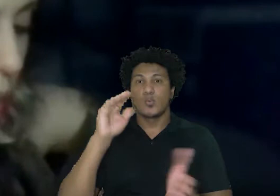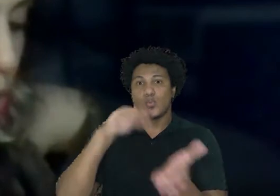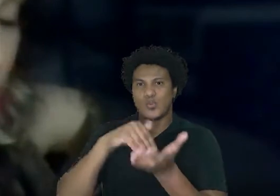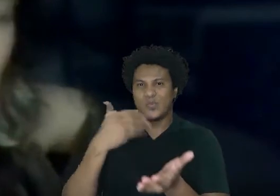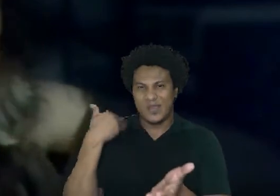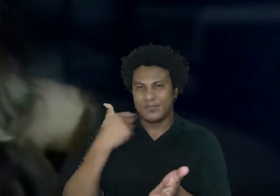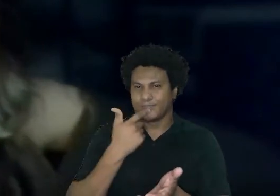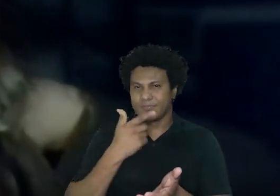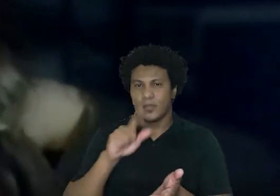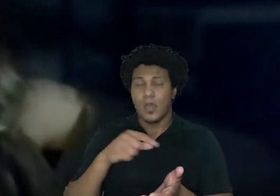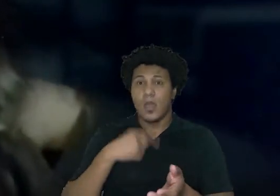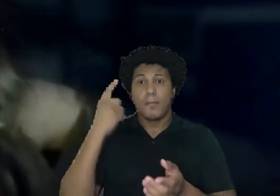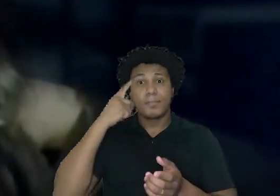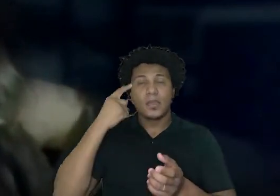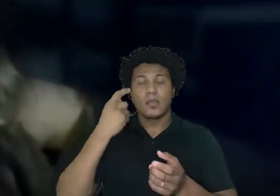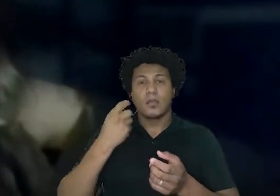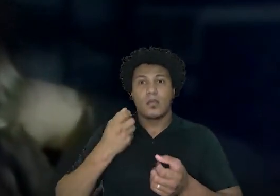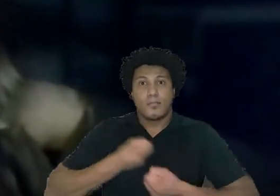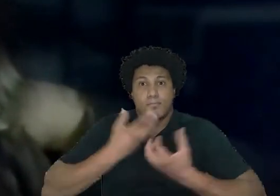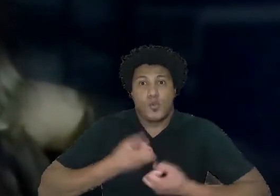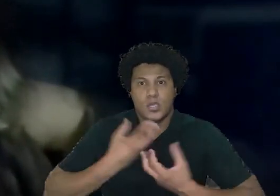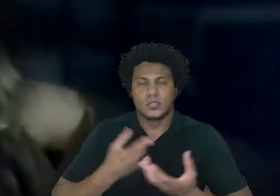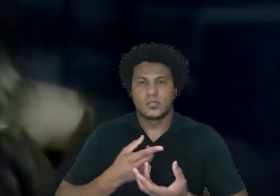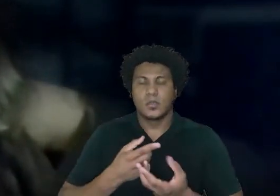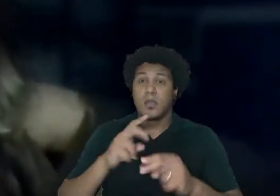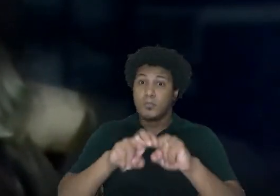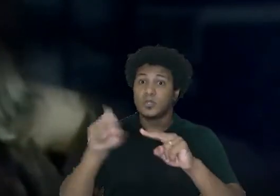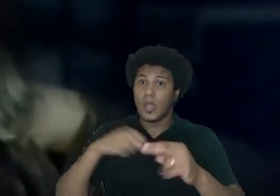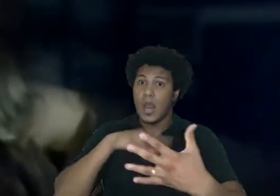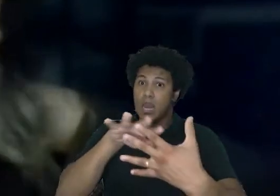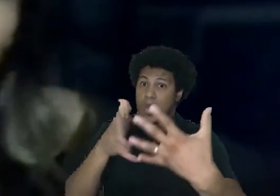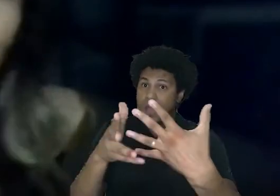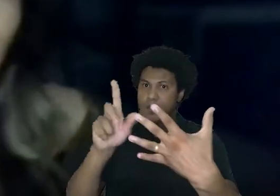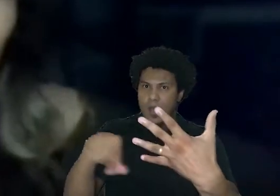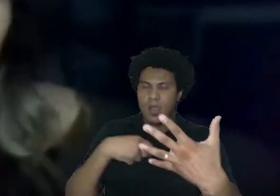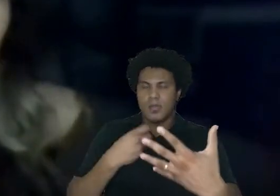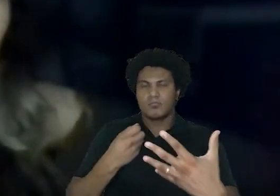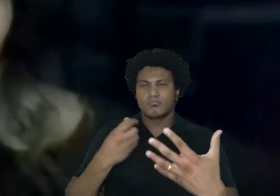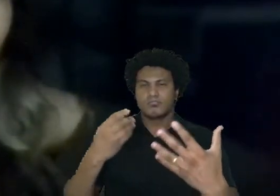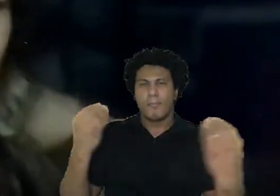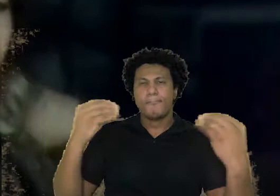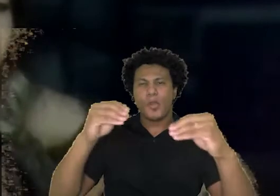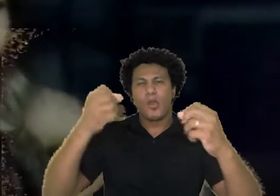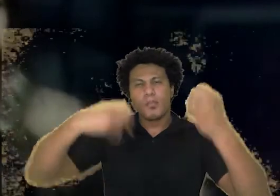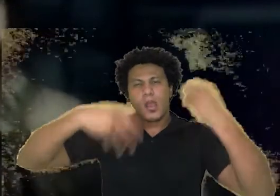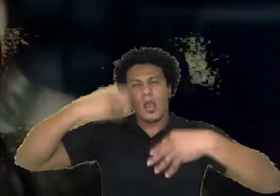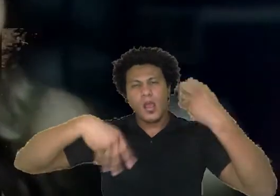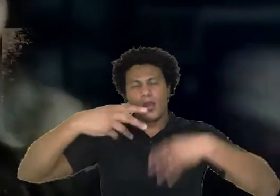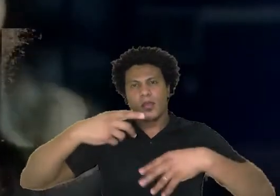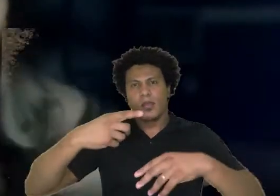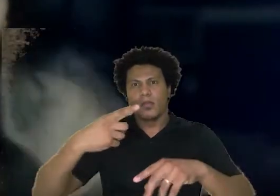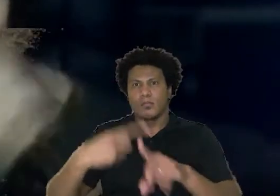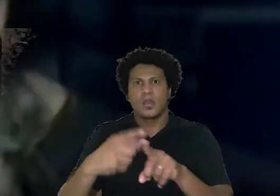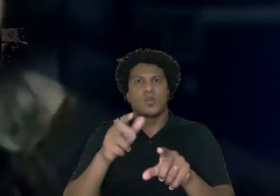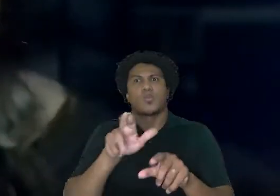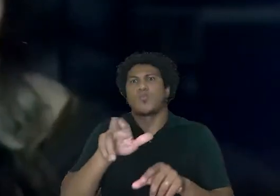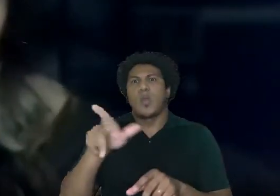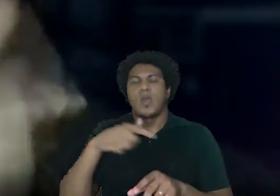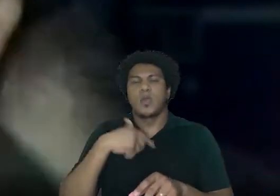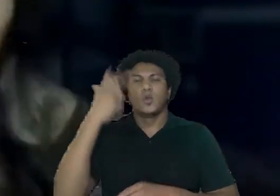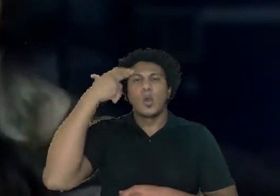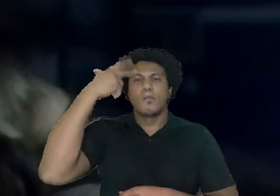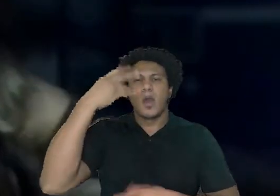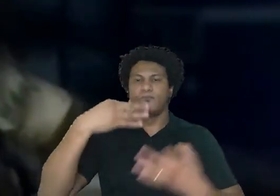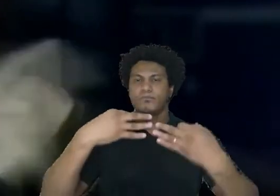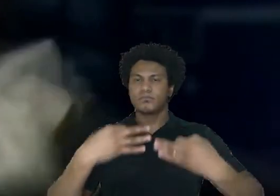curta, que a gente fez uma exibição, a gente pensou em fazer tudo em poesia. E inclusive as Libras